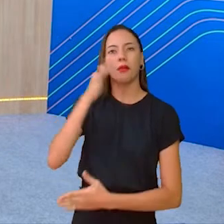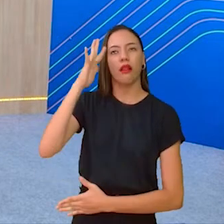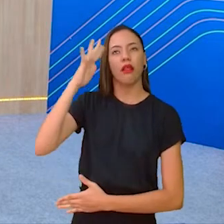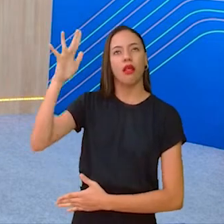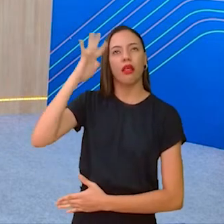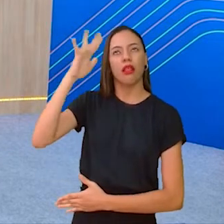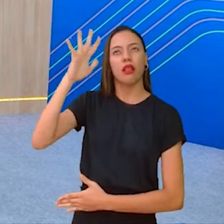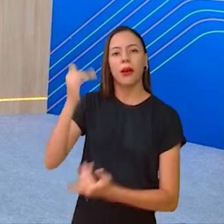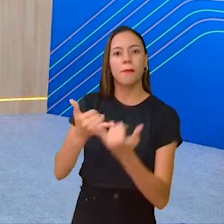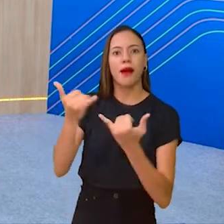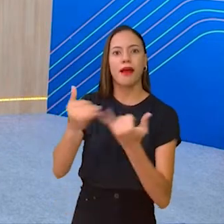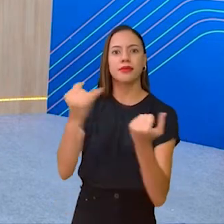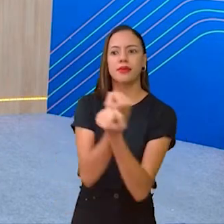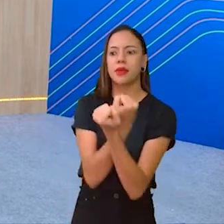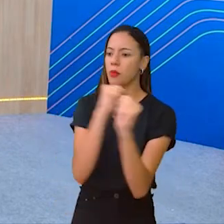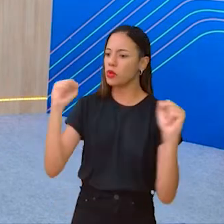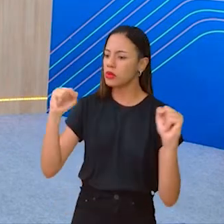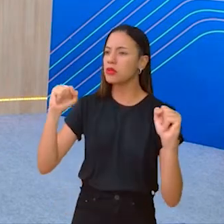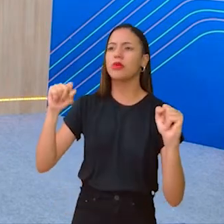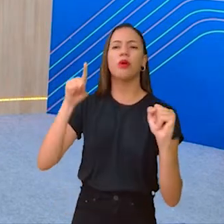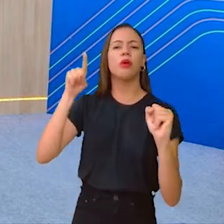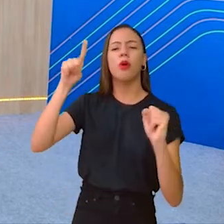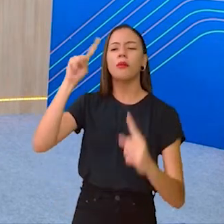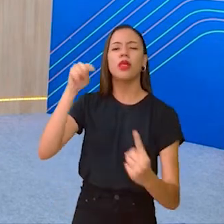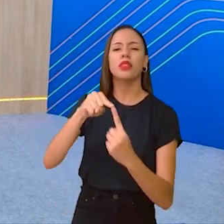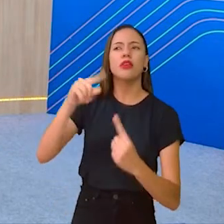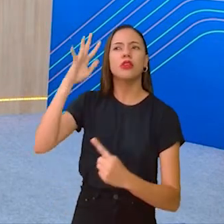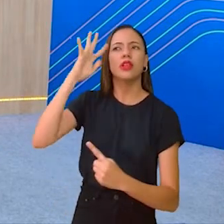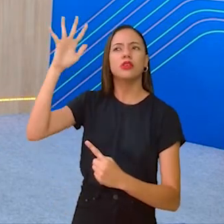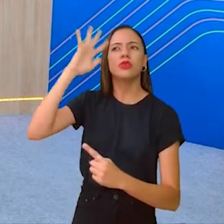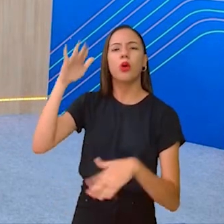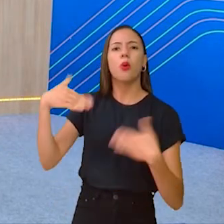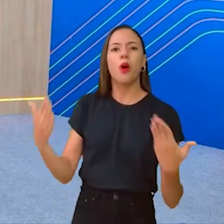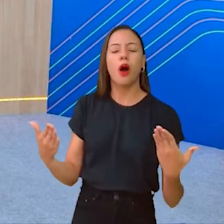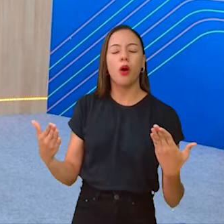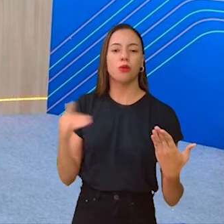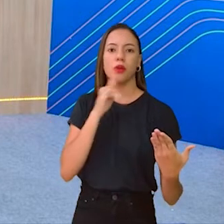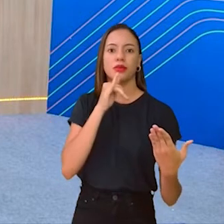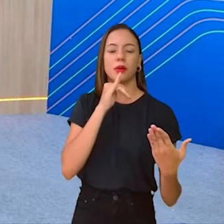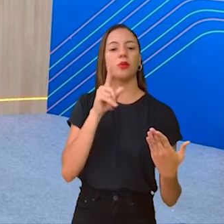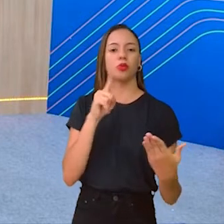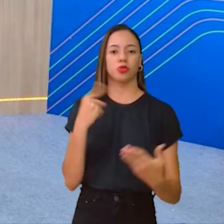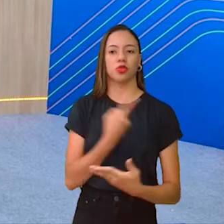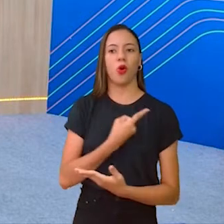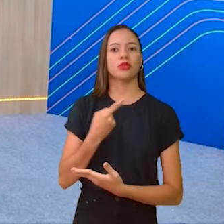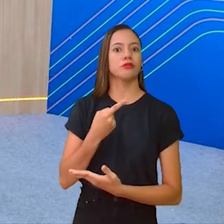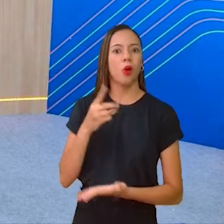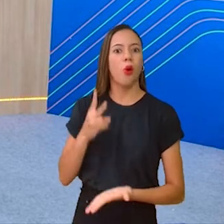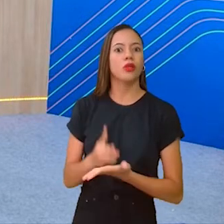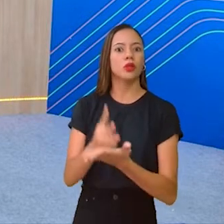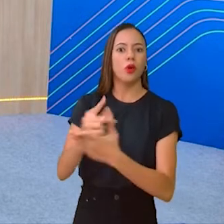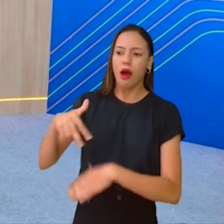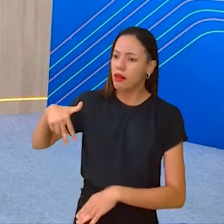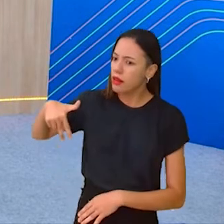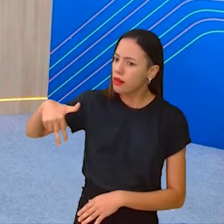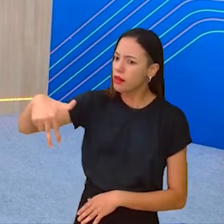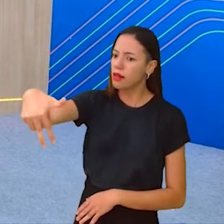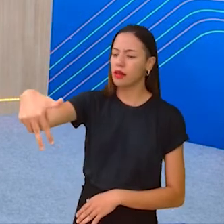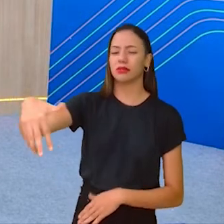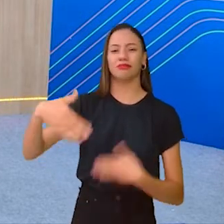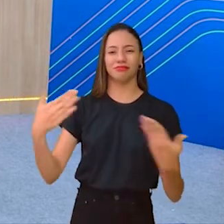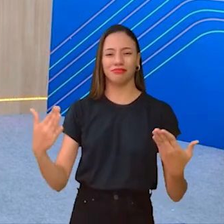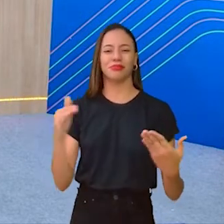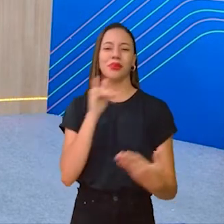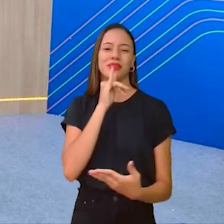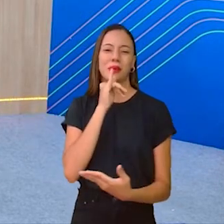que ele serve? Para a gente andar mais à frente. Por isso que ele compara com esse horizonte. Se a gente achar que na nossa vida já está tudo pronto, já